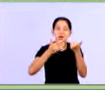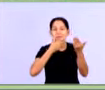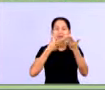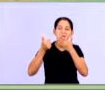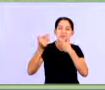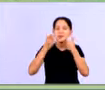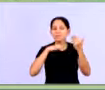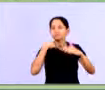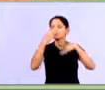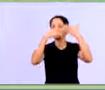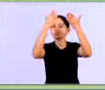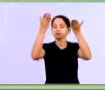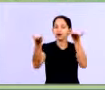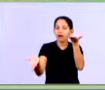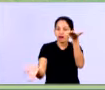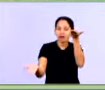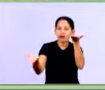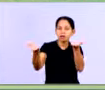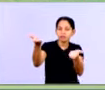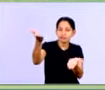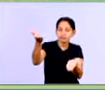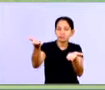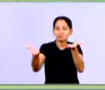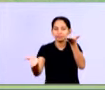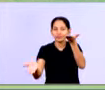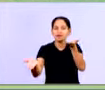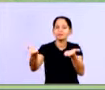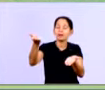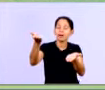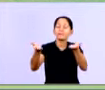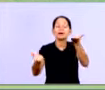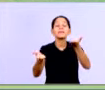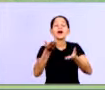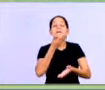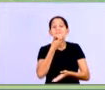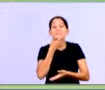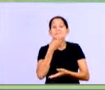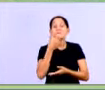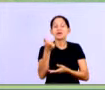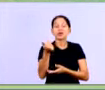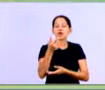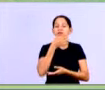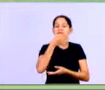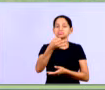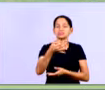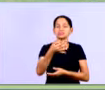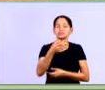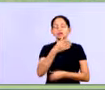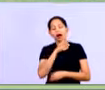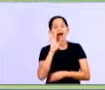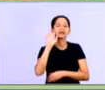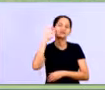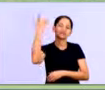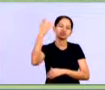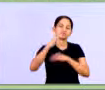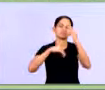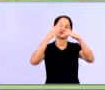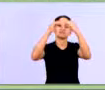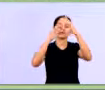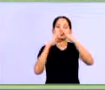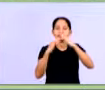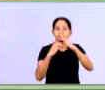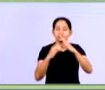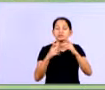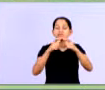equilíbrio entre as fontes, capital de terceiros e capital próprio, melhor será a geração de riqueza da empresa. Então a gente